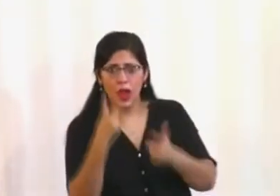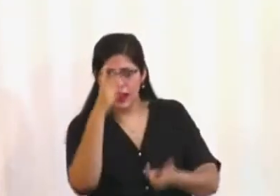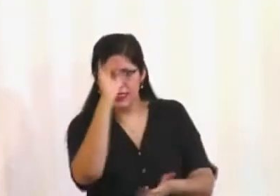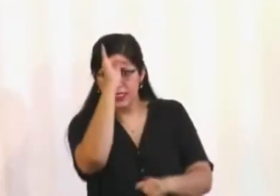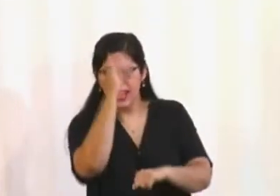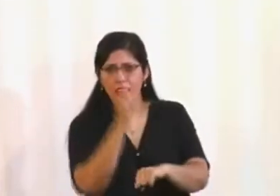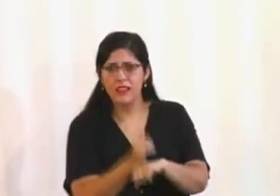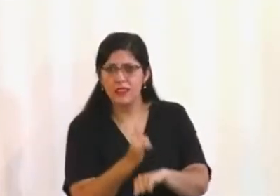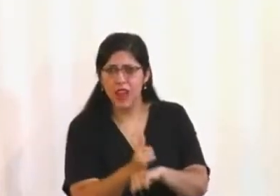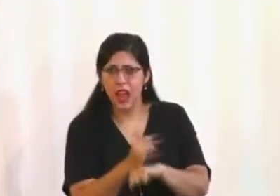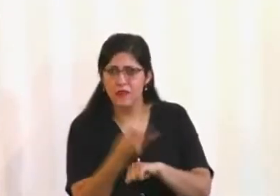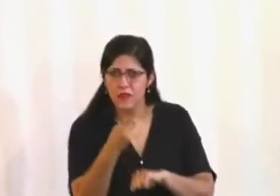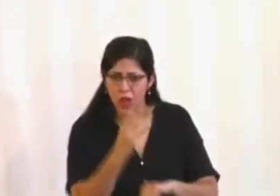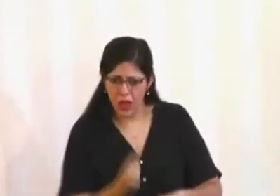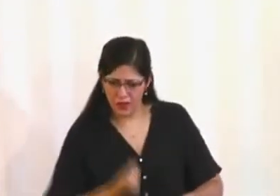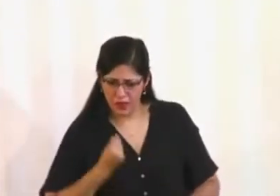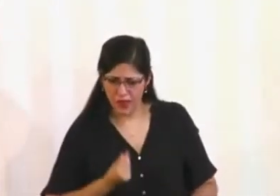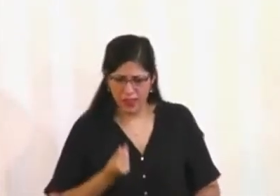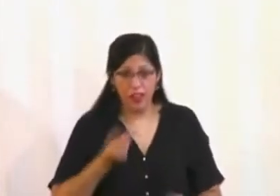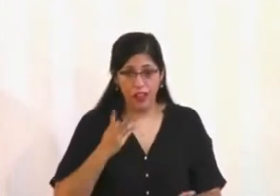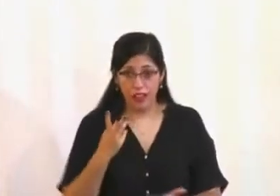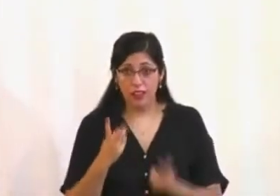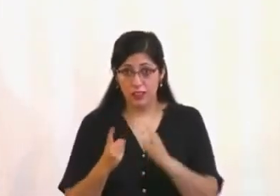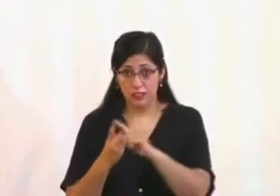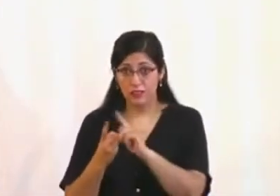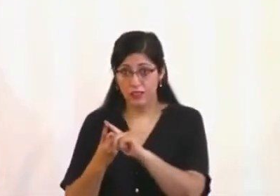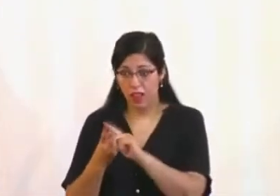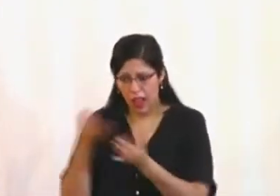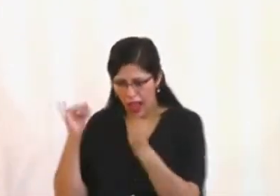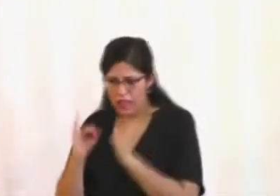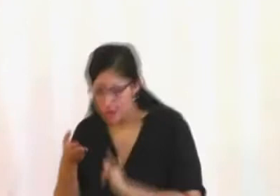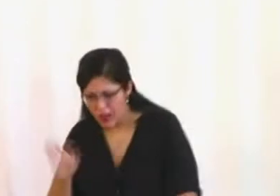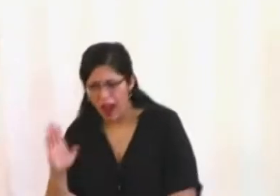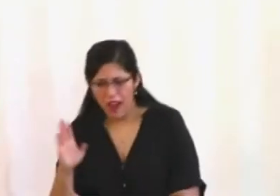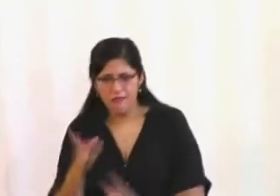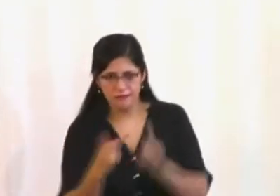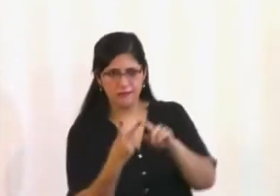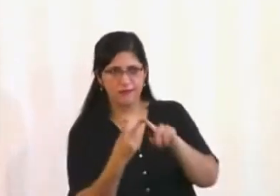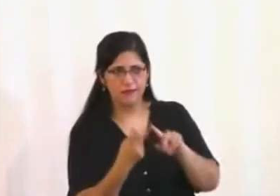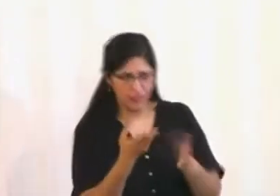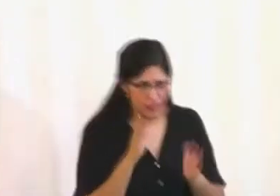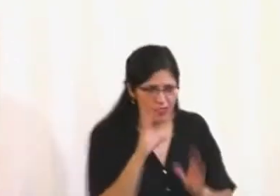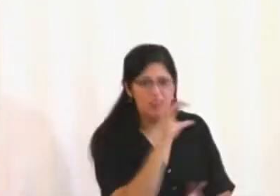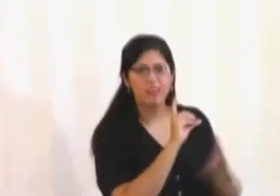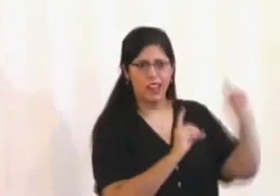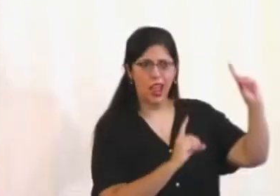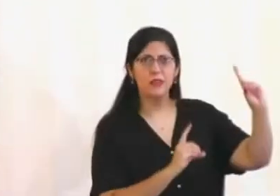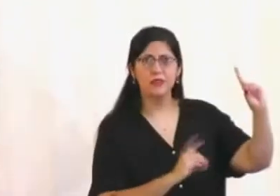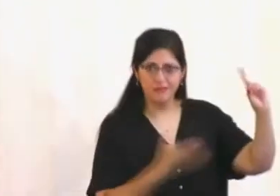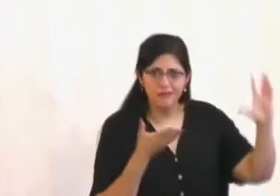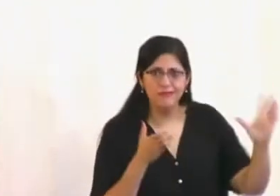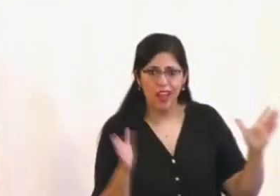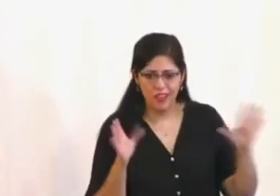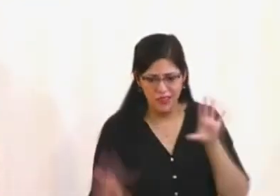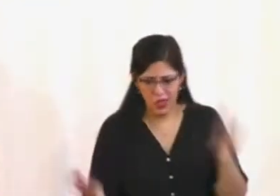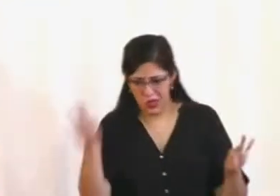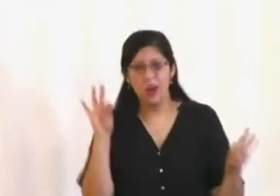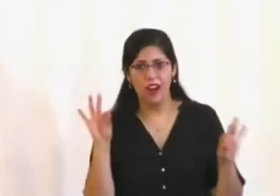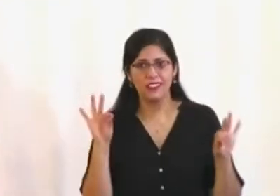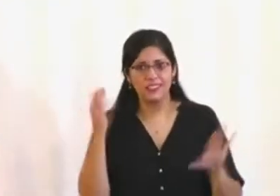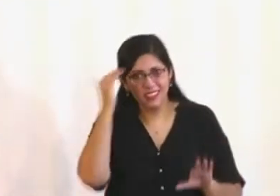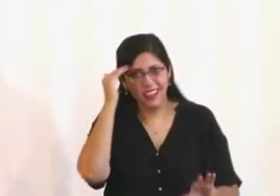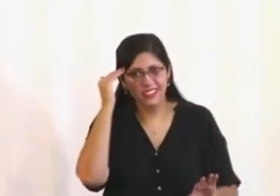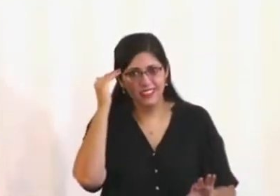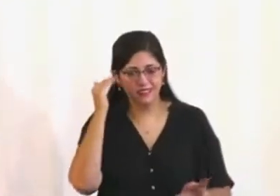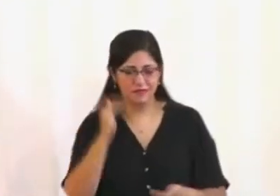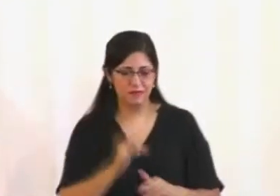é o Senhor, segui-o. Se Deus é o Senhor, segui-o. Mas vocês não podem ficar servindo a 2 deuses. Ou melhor dizendo, a um Deus que nem